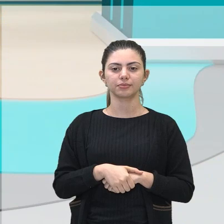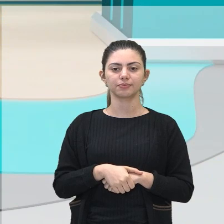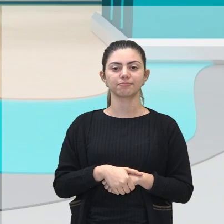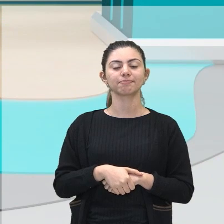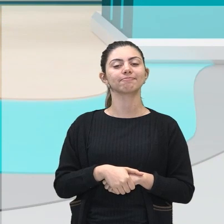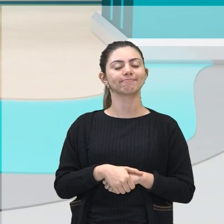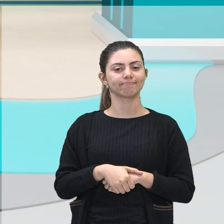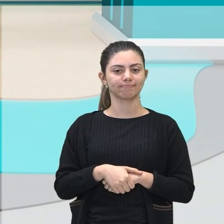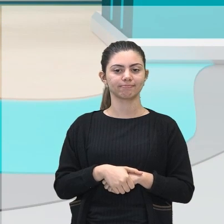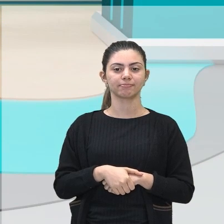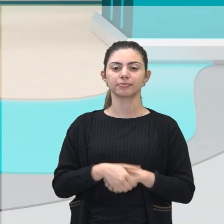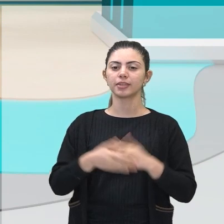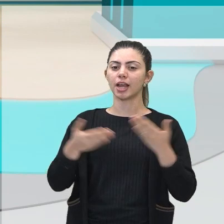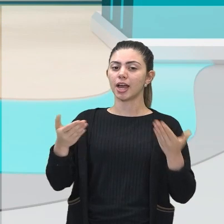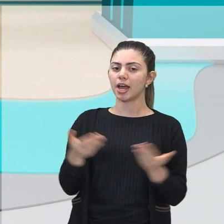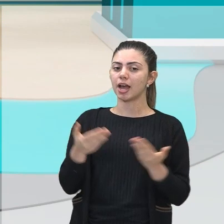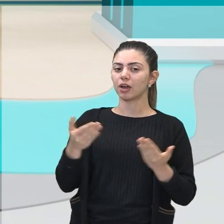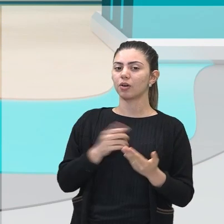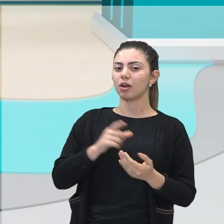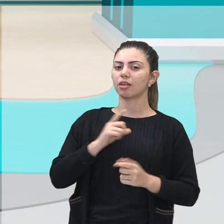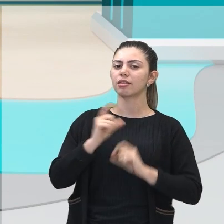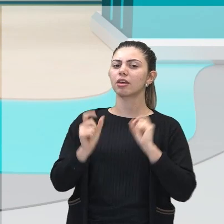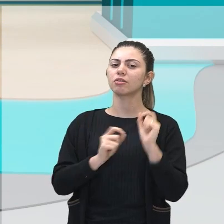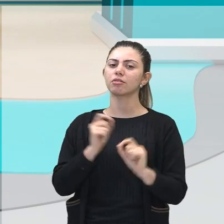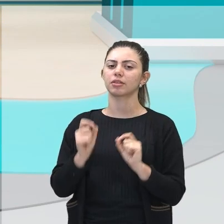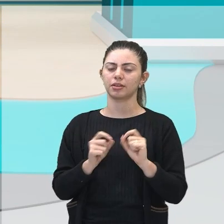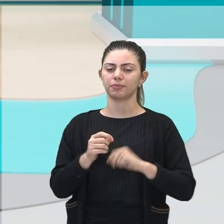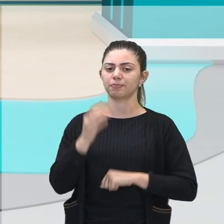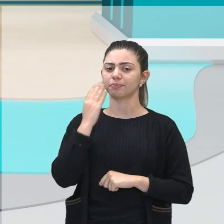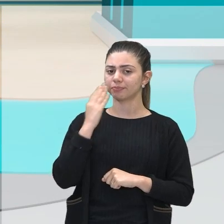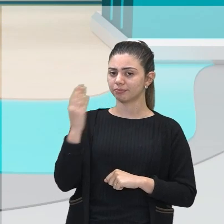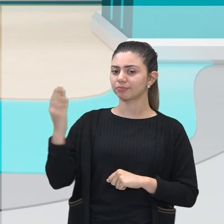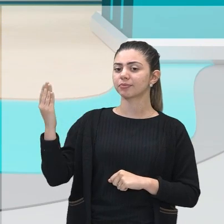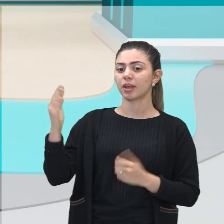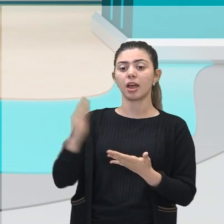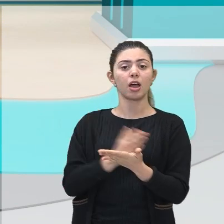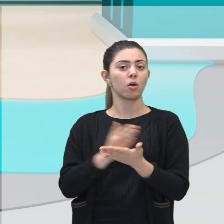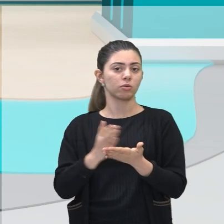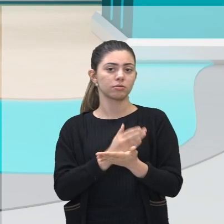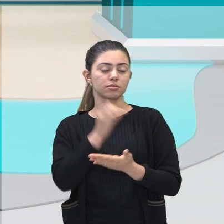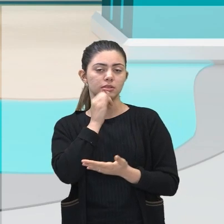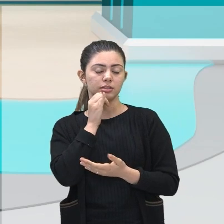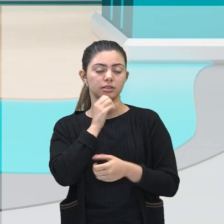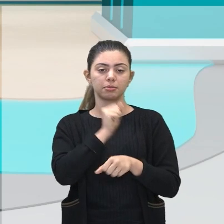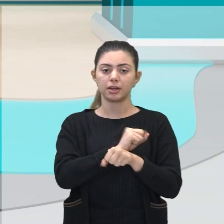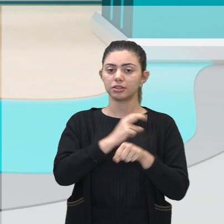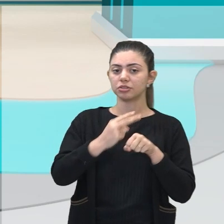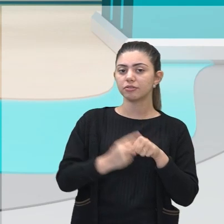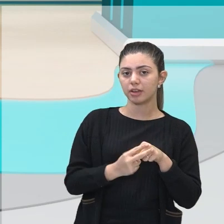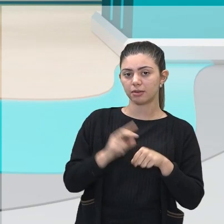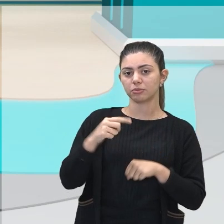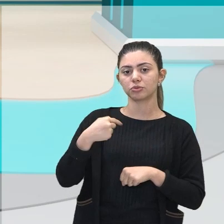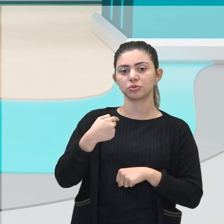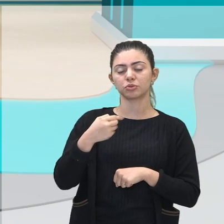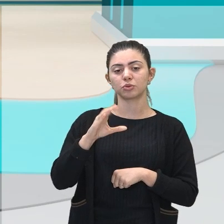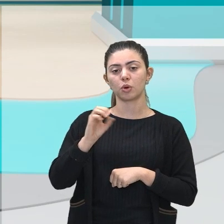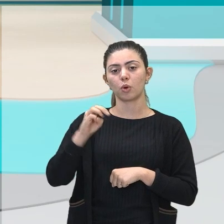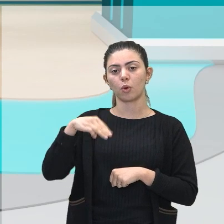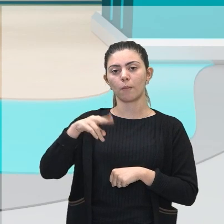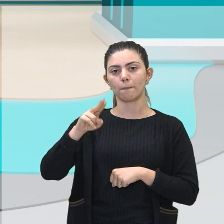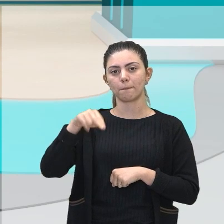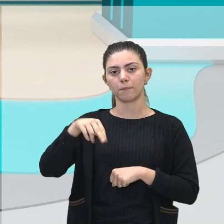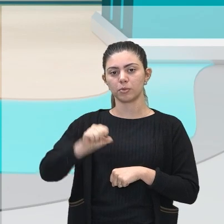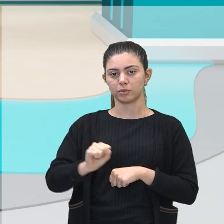Então aqui do meu lado vai aparecer para vocês exemplos de advérbios comuns. Nós temos alguns tipos